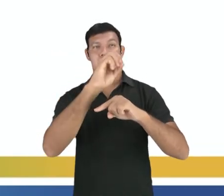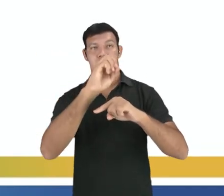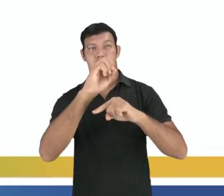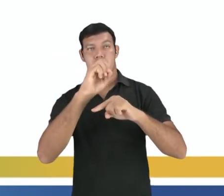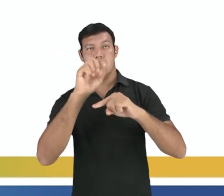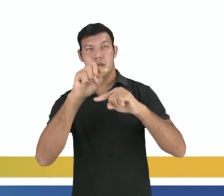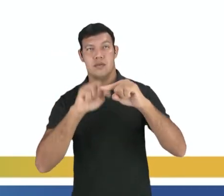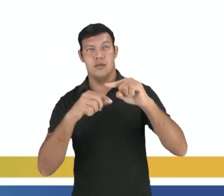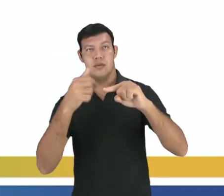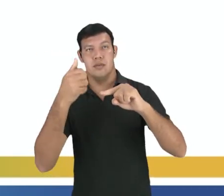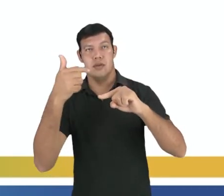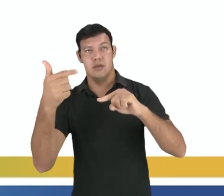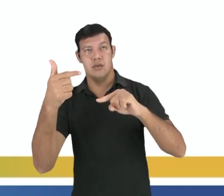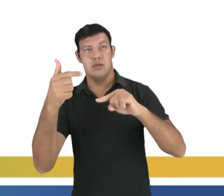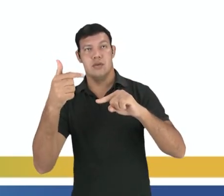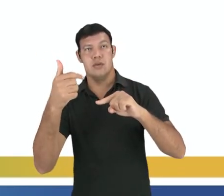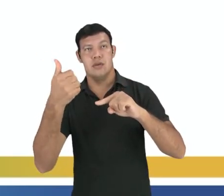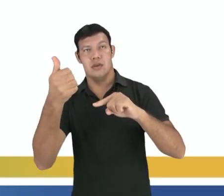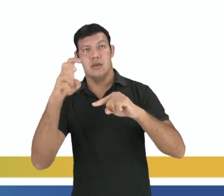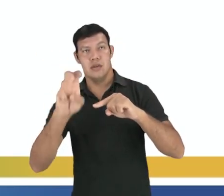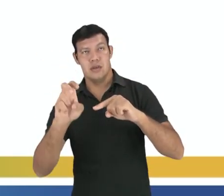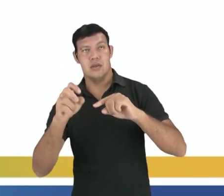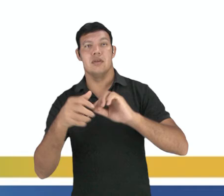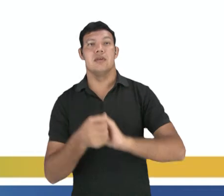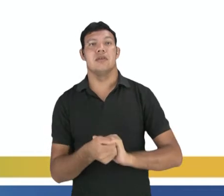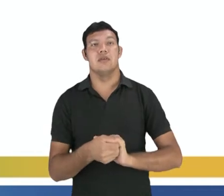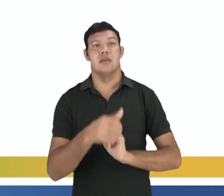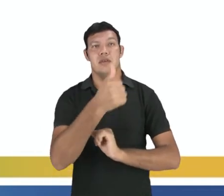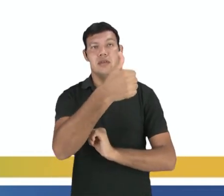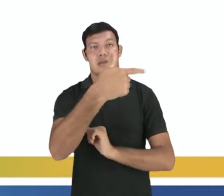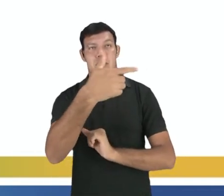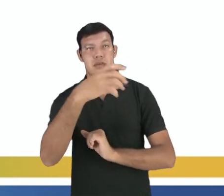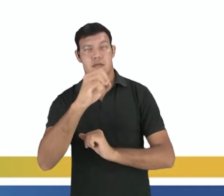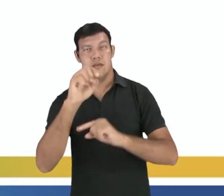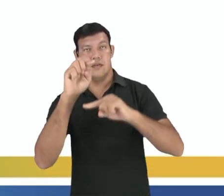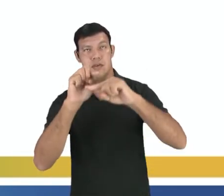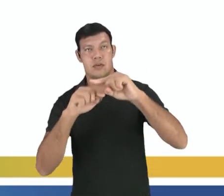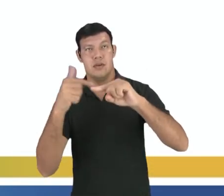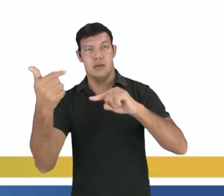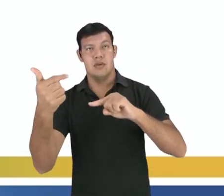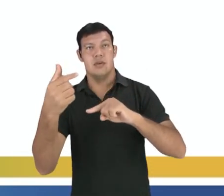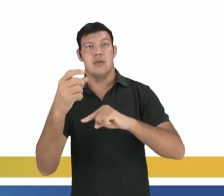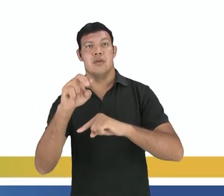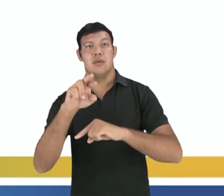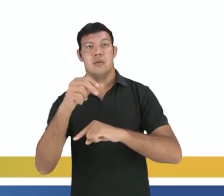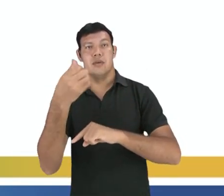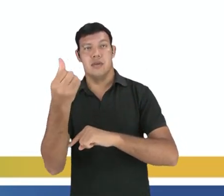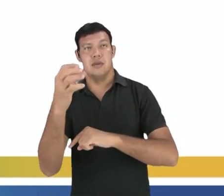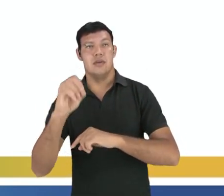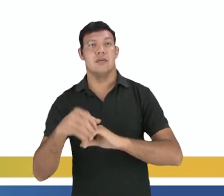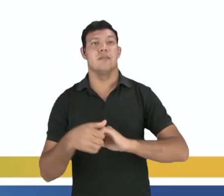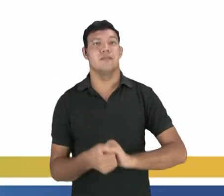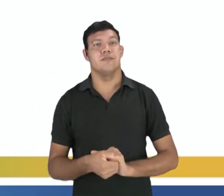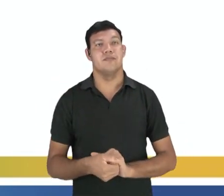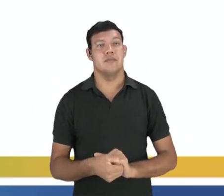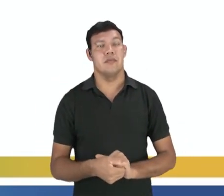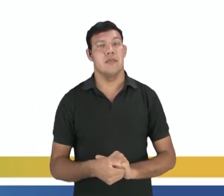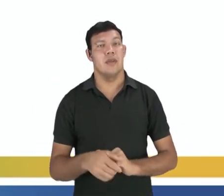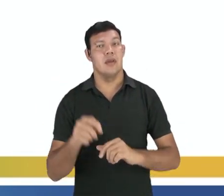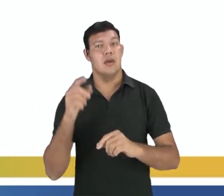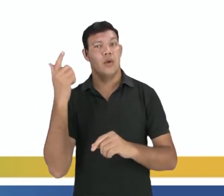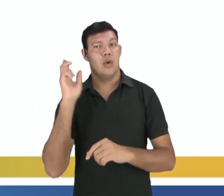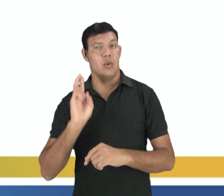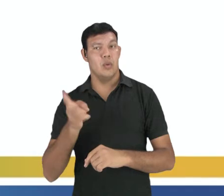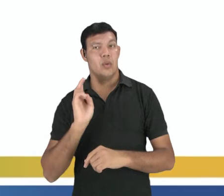60. Novamente, vou dividir por 2. Então, o 10 dividido por 2 dá 5, o